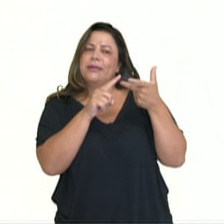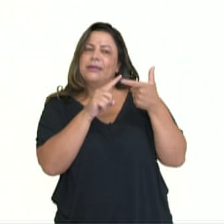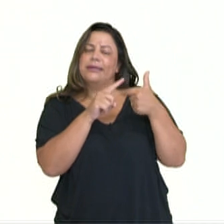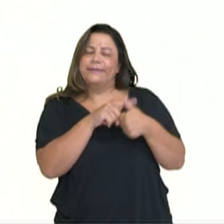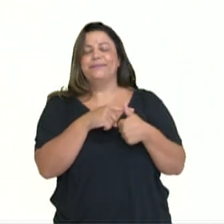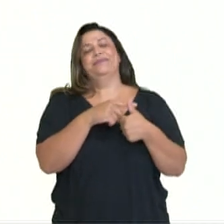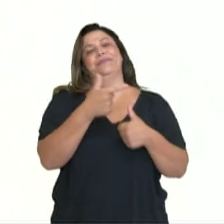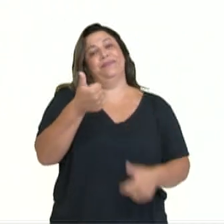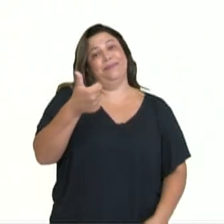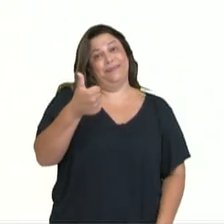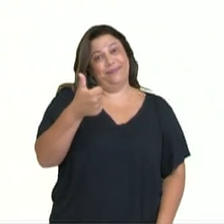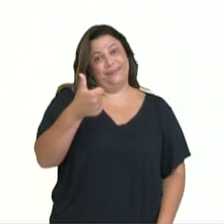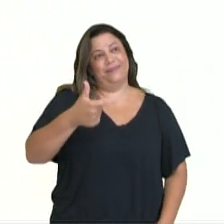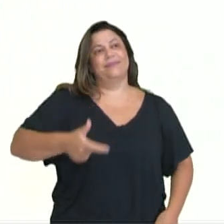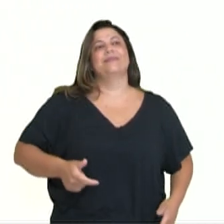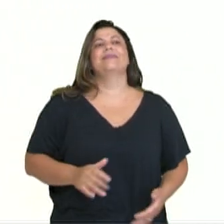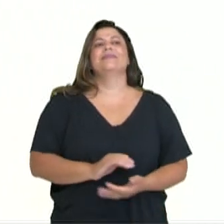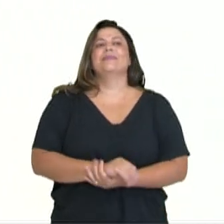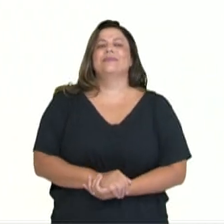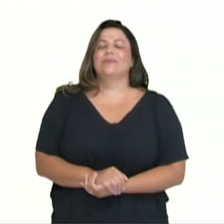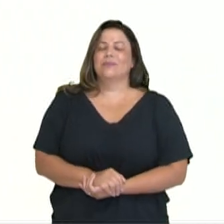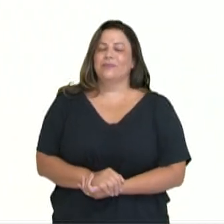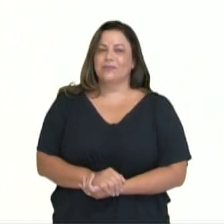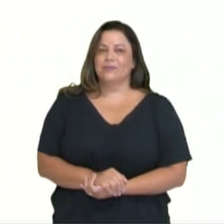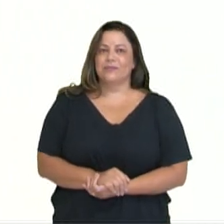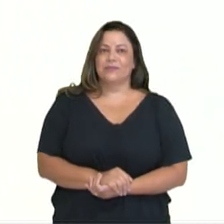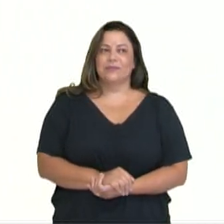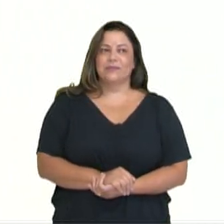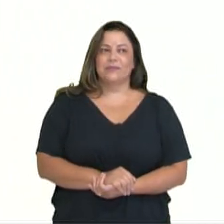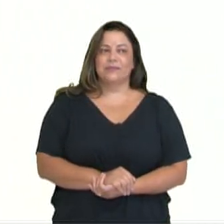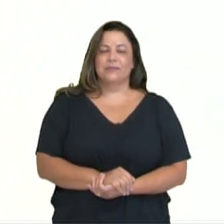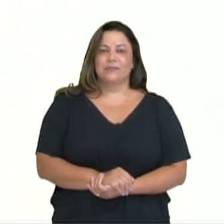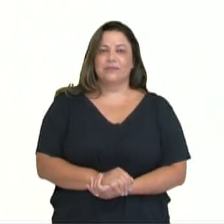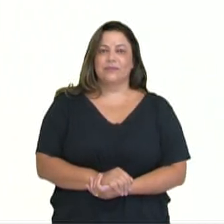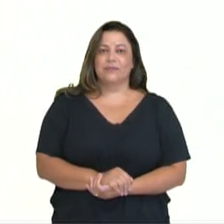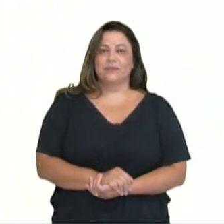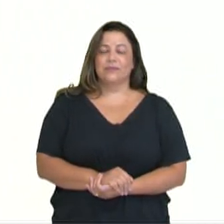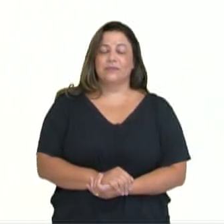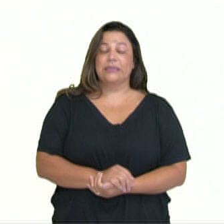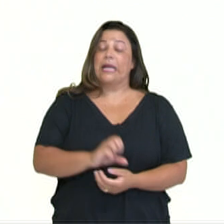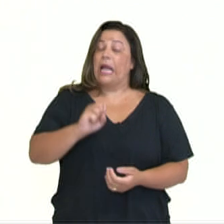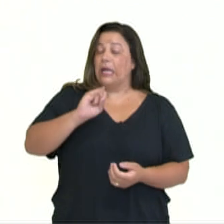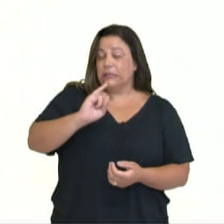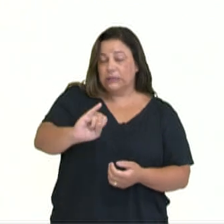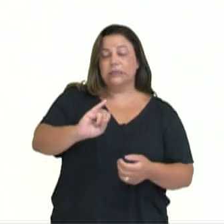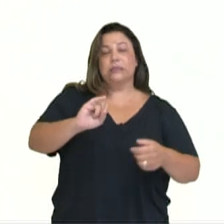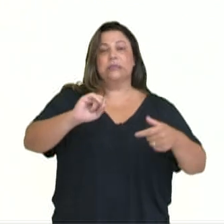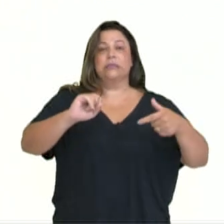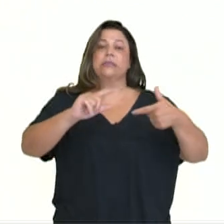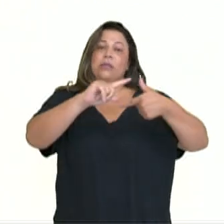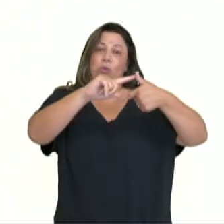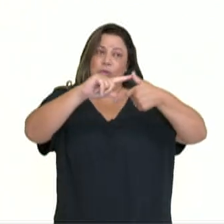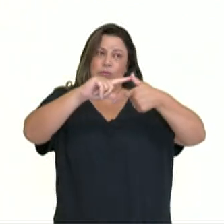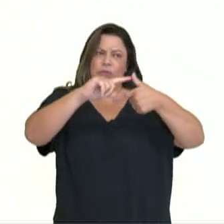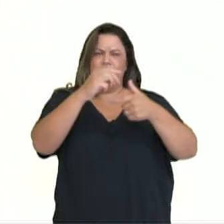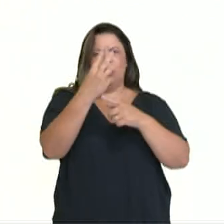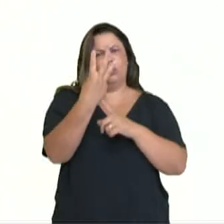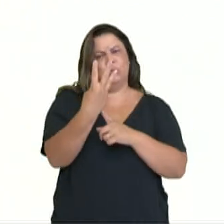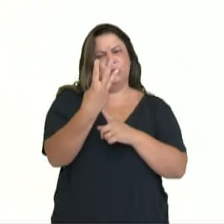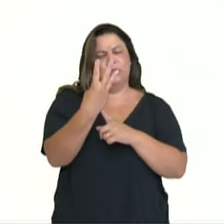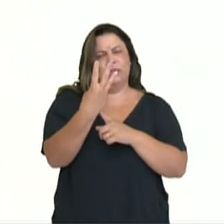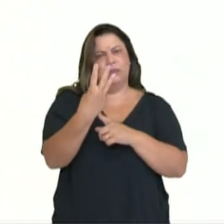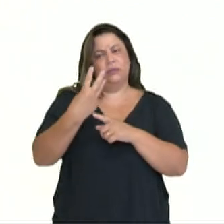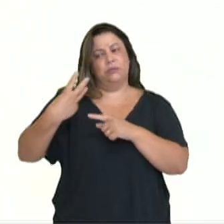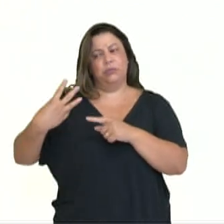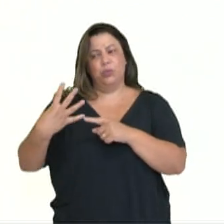12. Então dá uma olhada lá, medida da superfície. Se o meu retângulo é de 3 centímetros, por exemplo, por 4